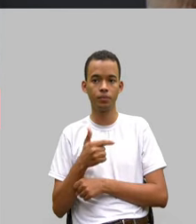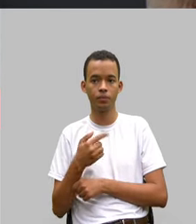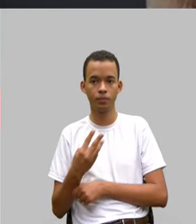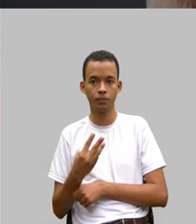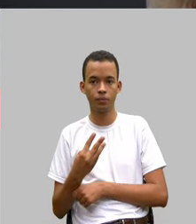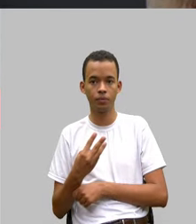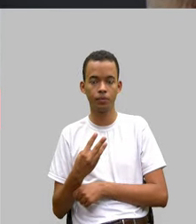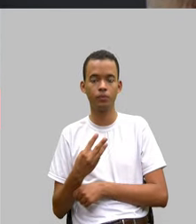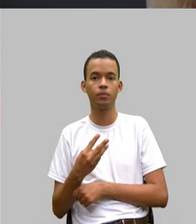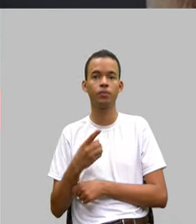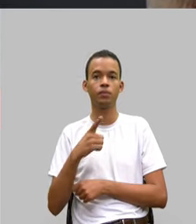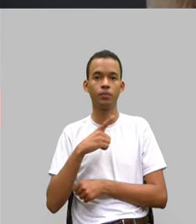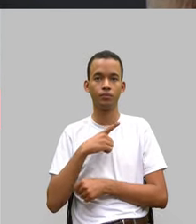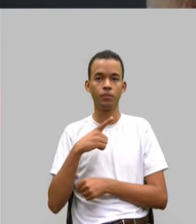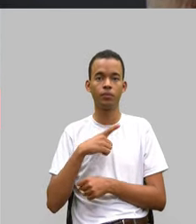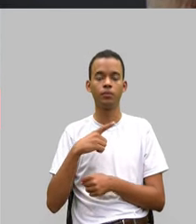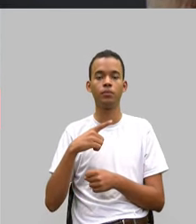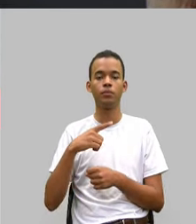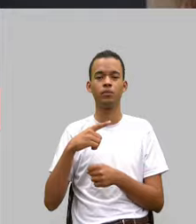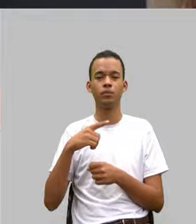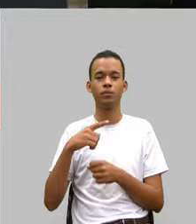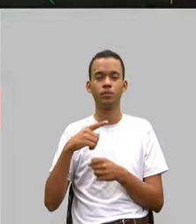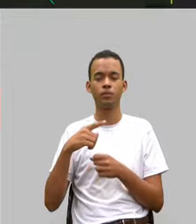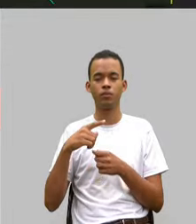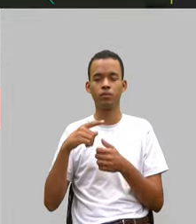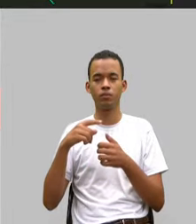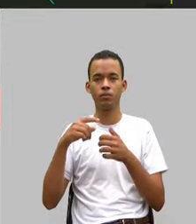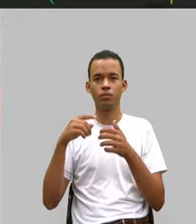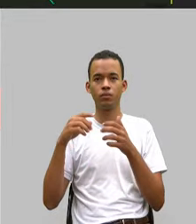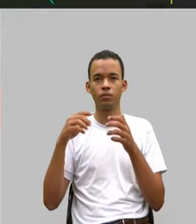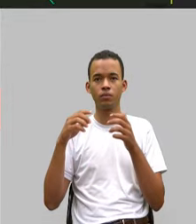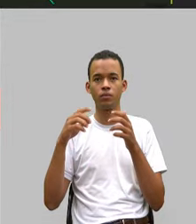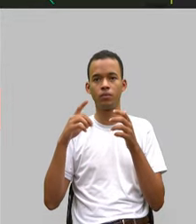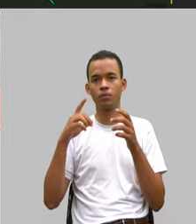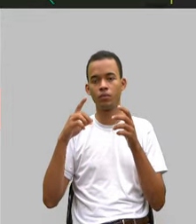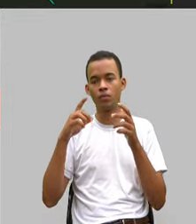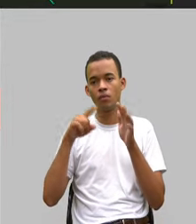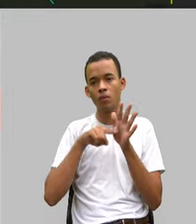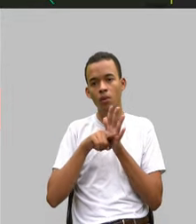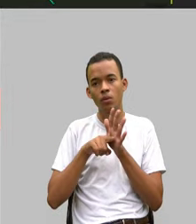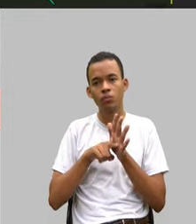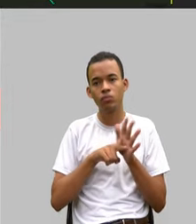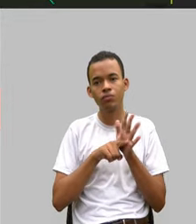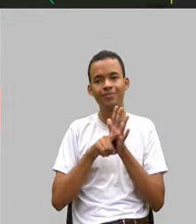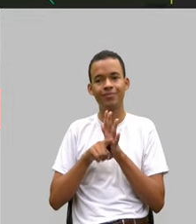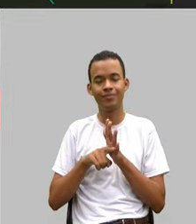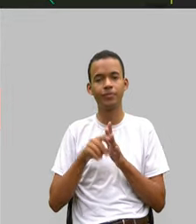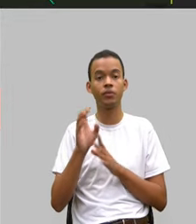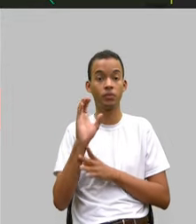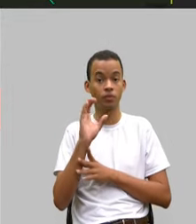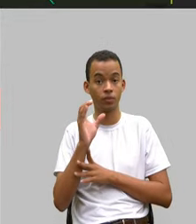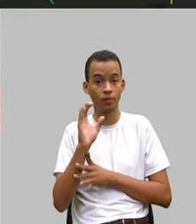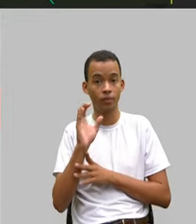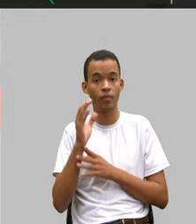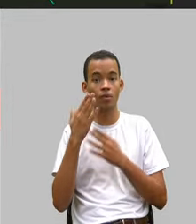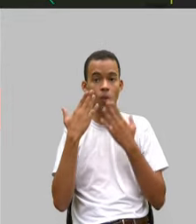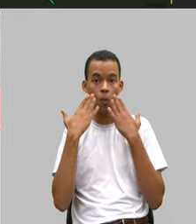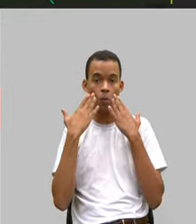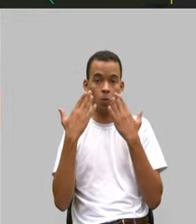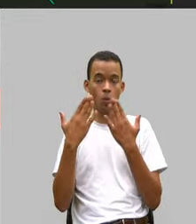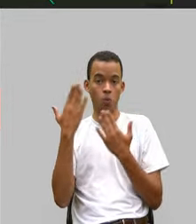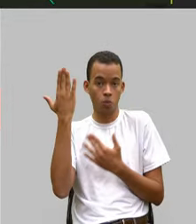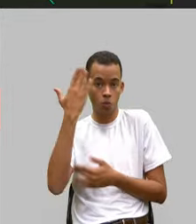científicas né então hoje eh depois da fala de tantos colegas a gente já tem bem consolidado que temos sim